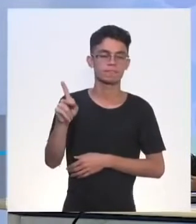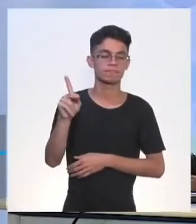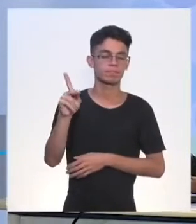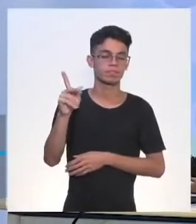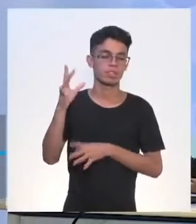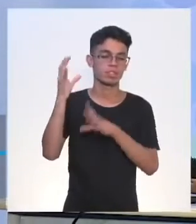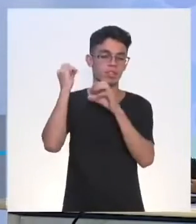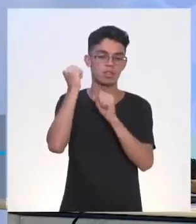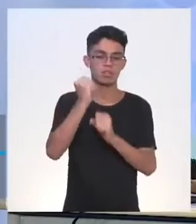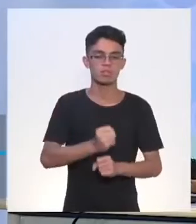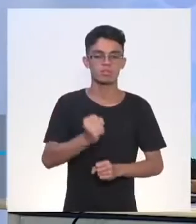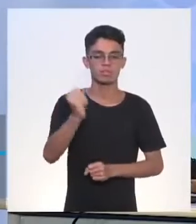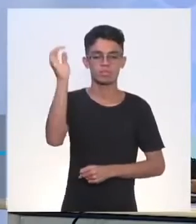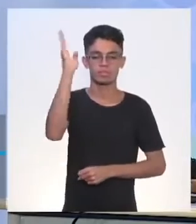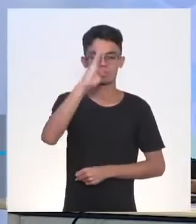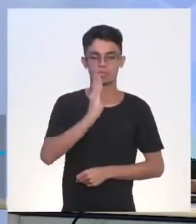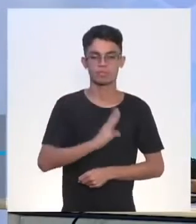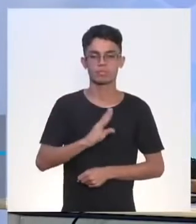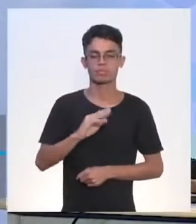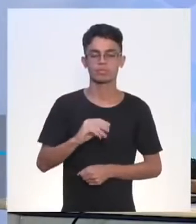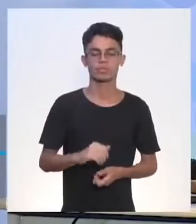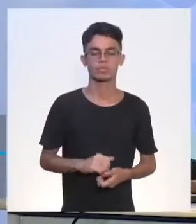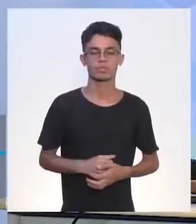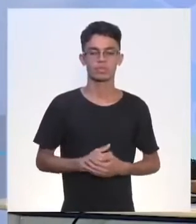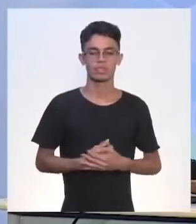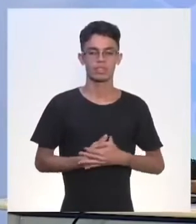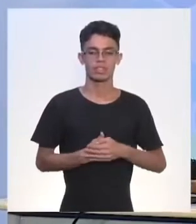República Brasileira. Vamos então aí